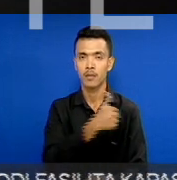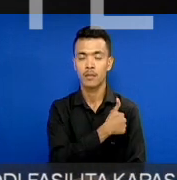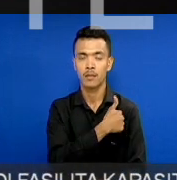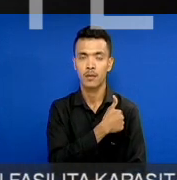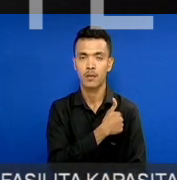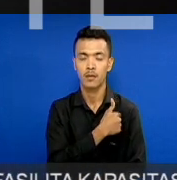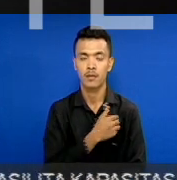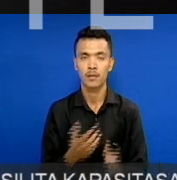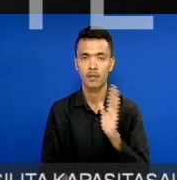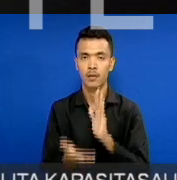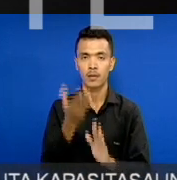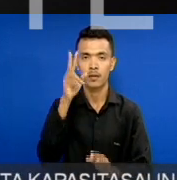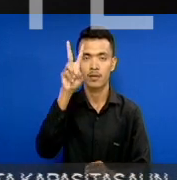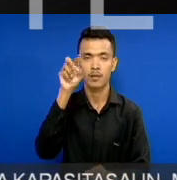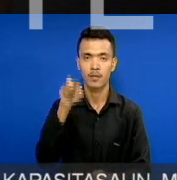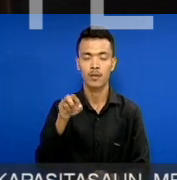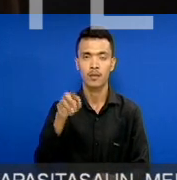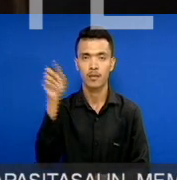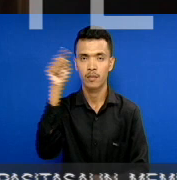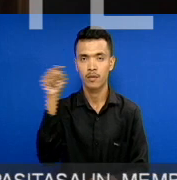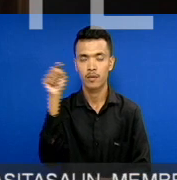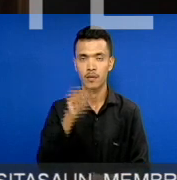midar maka sa 2.3%